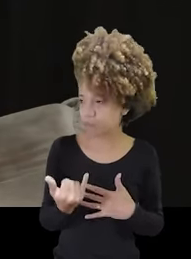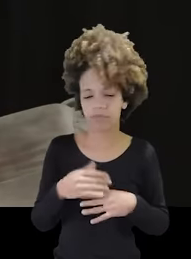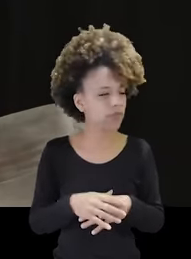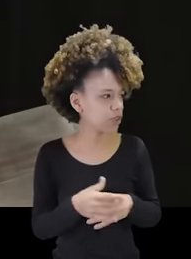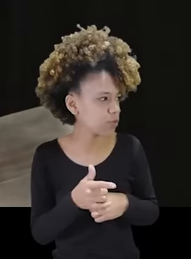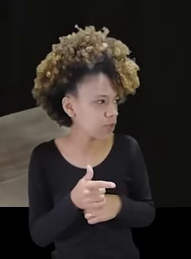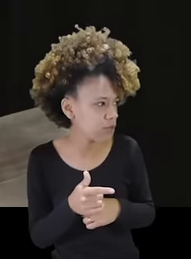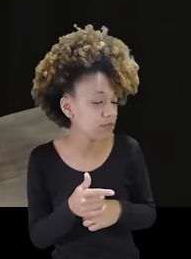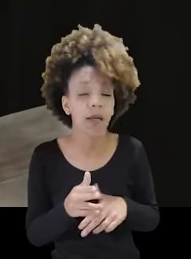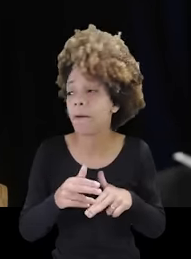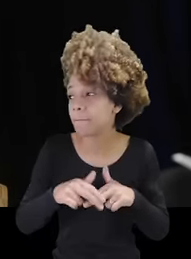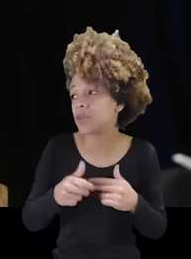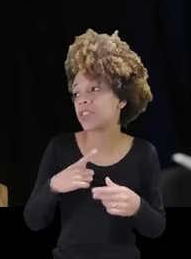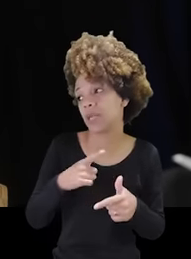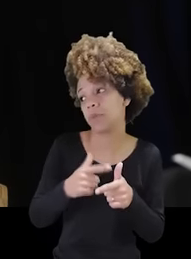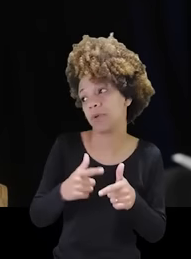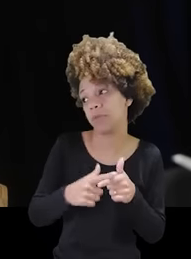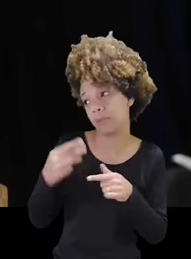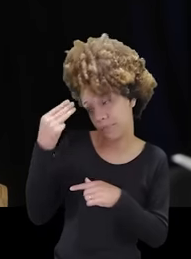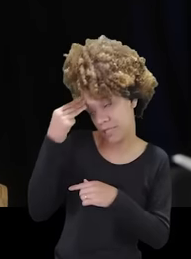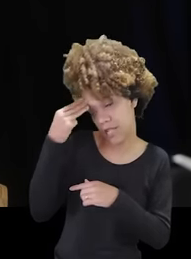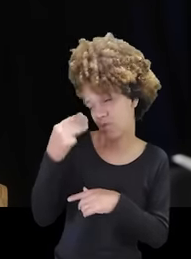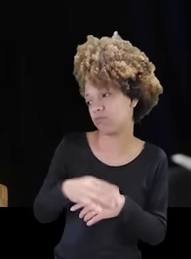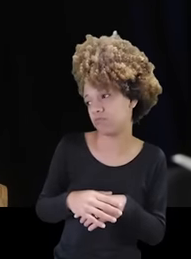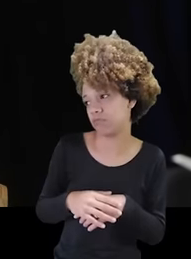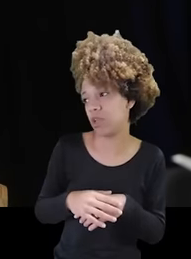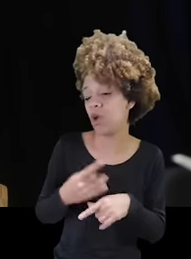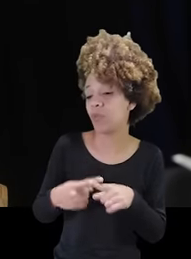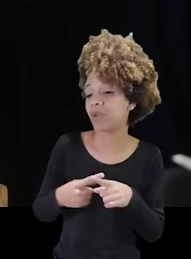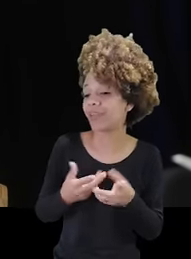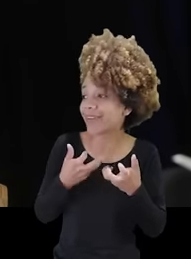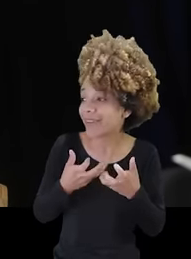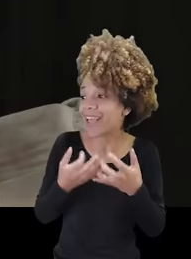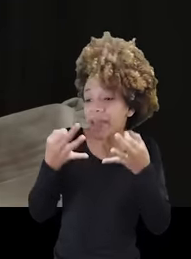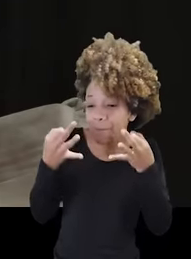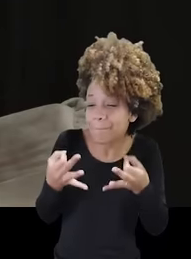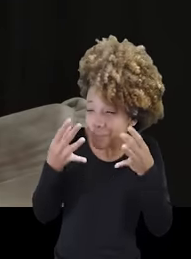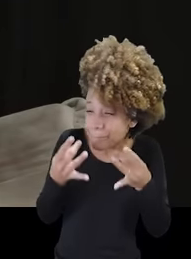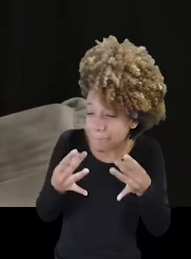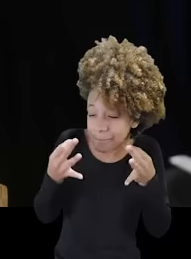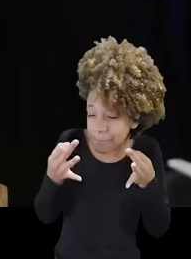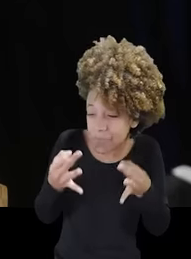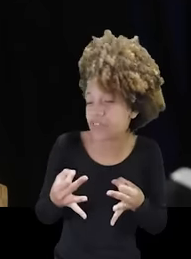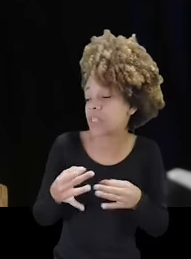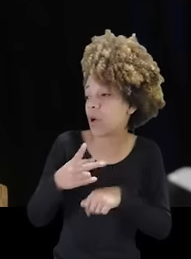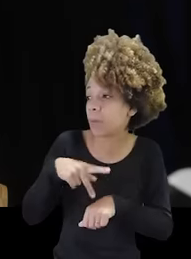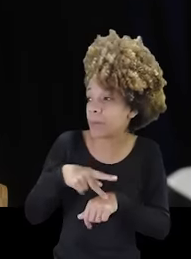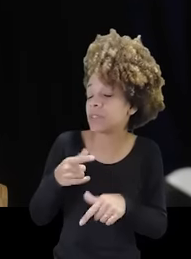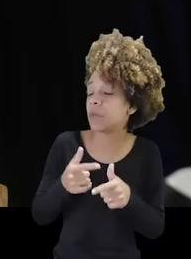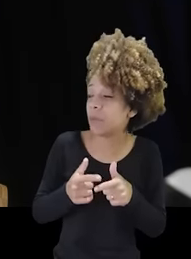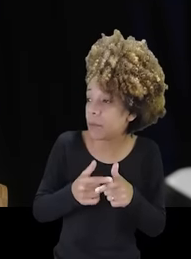não tem o por isso que tem muitos problemas de saúde mental né em busca da perfeição é um problema é um país com